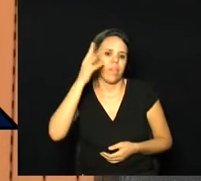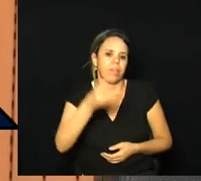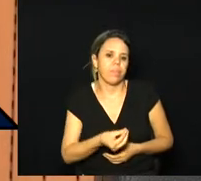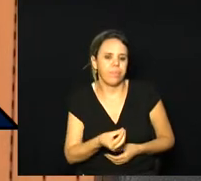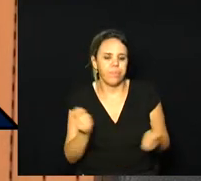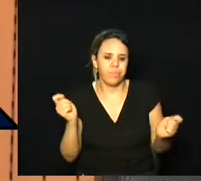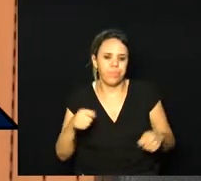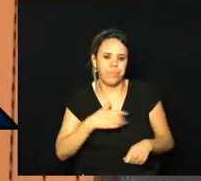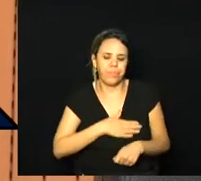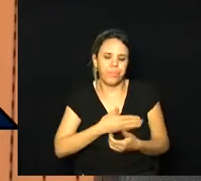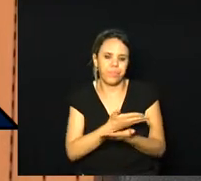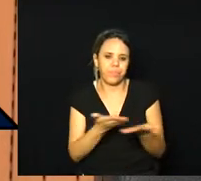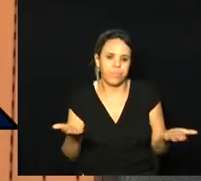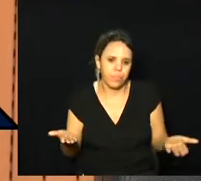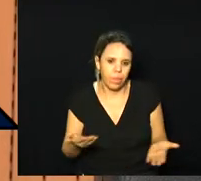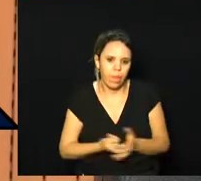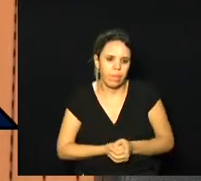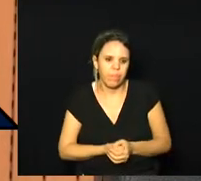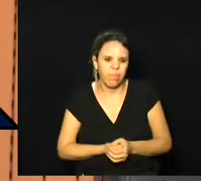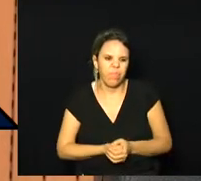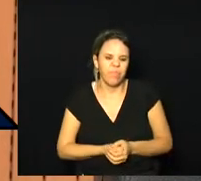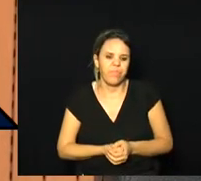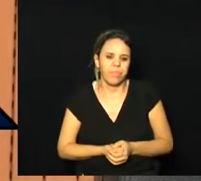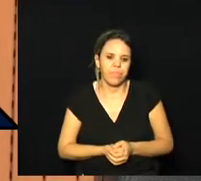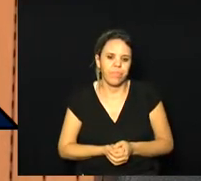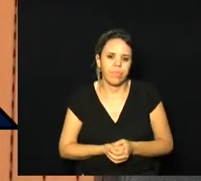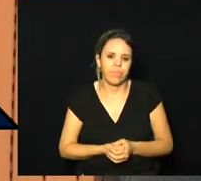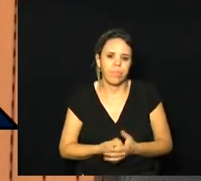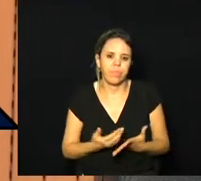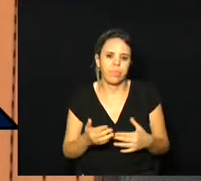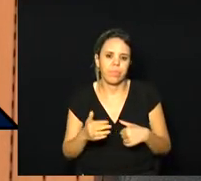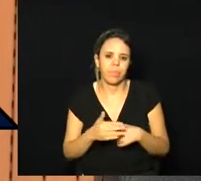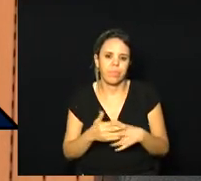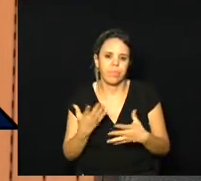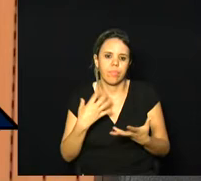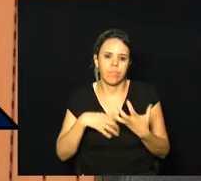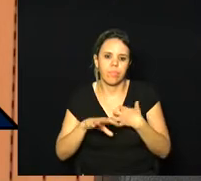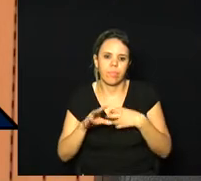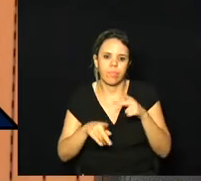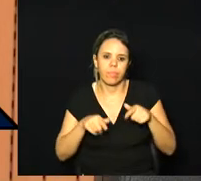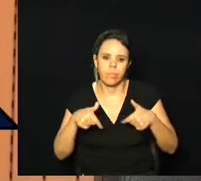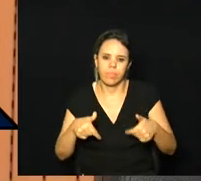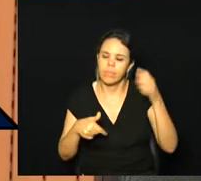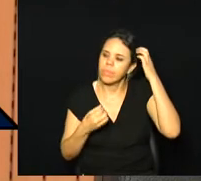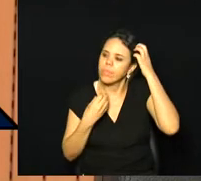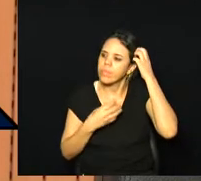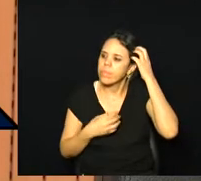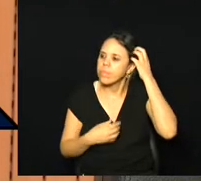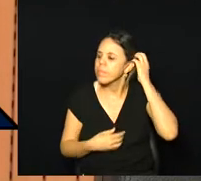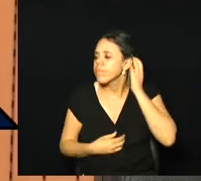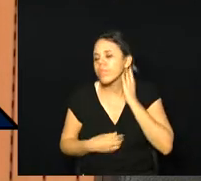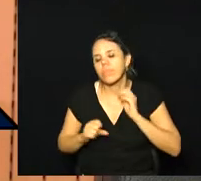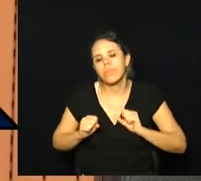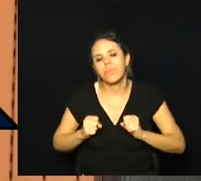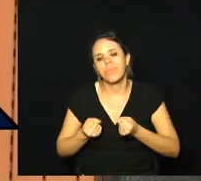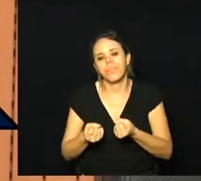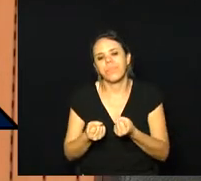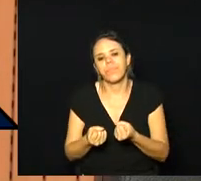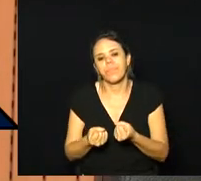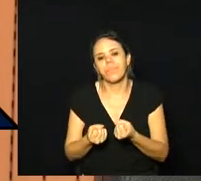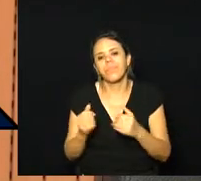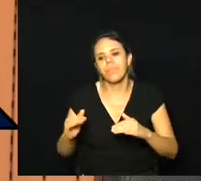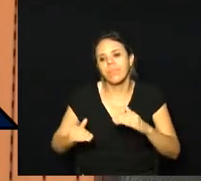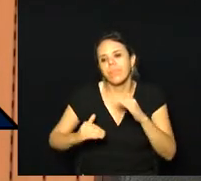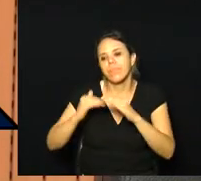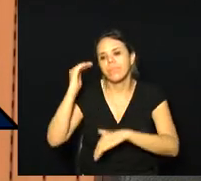vale a pena você olhar com bons olhos as iniciativas, olhar com bons olhos o esforço e, acima de